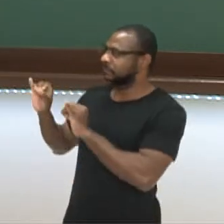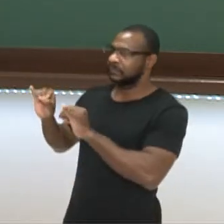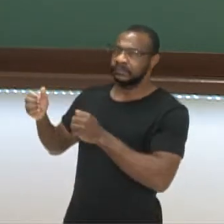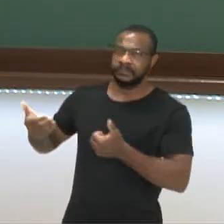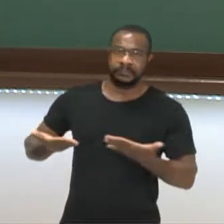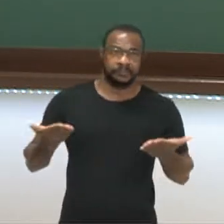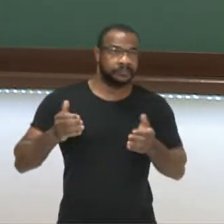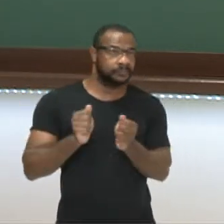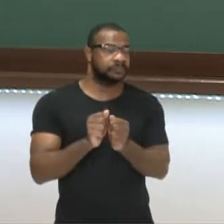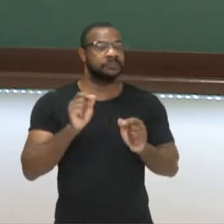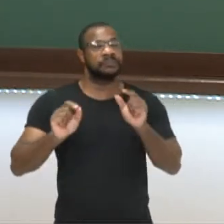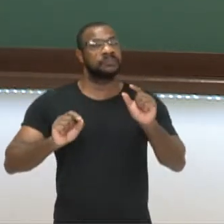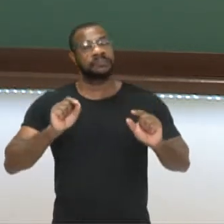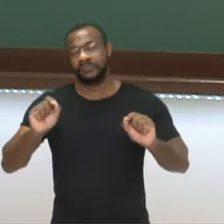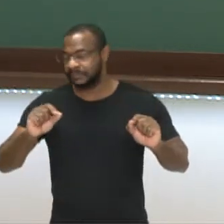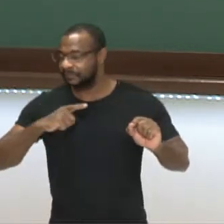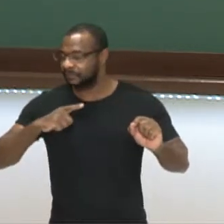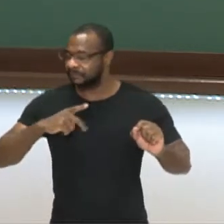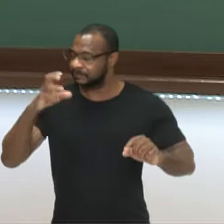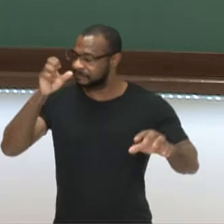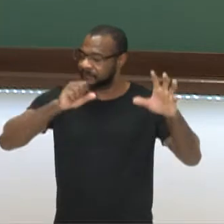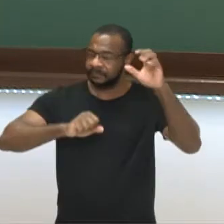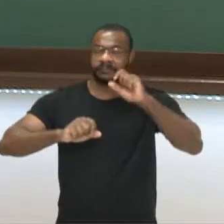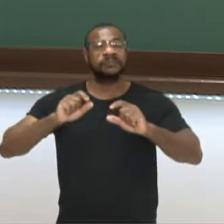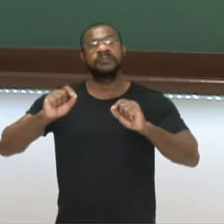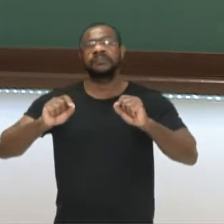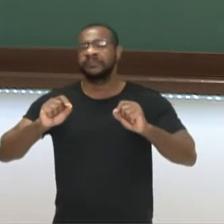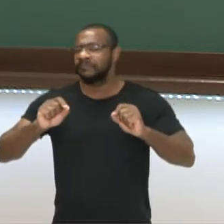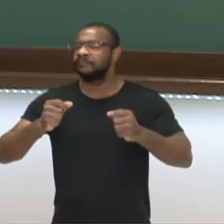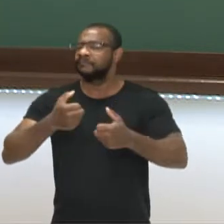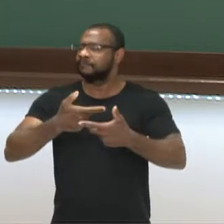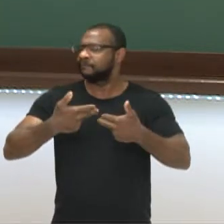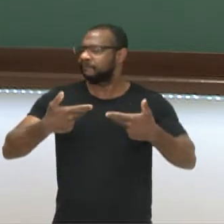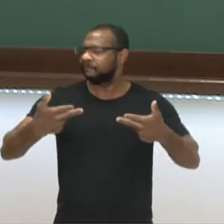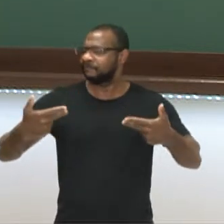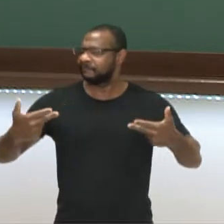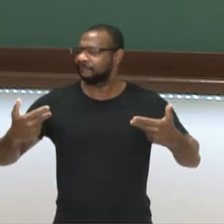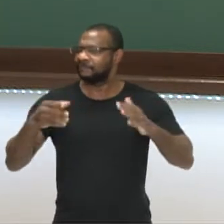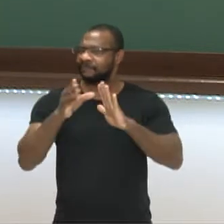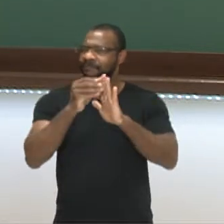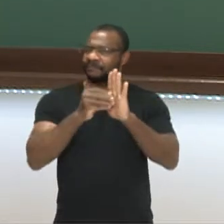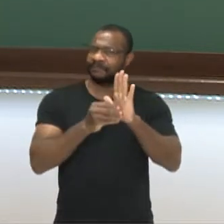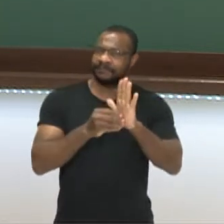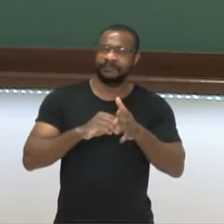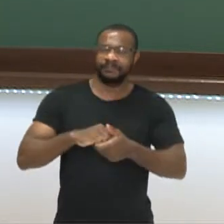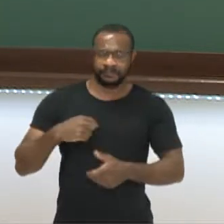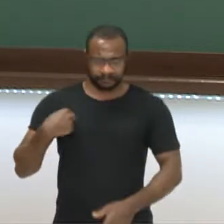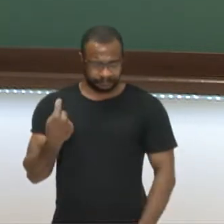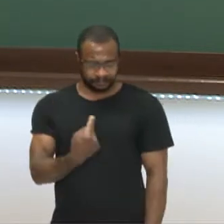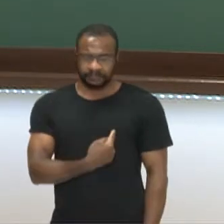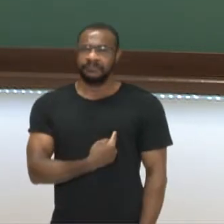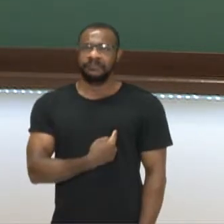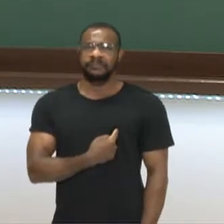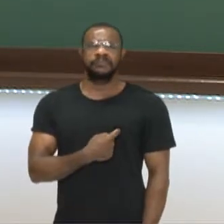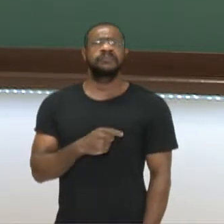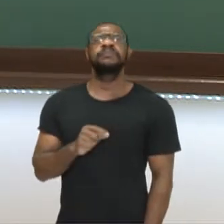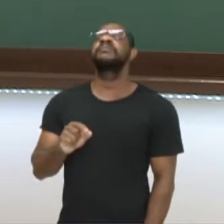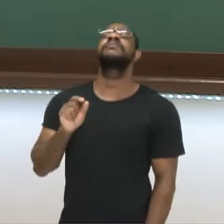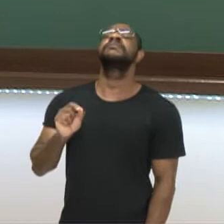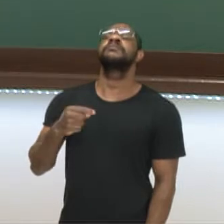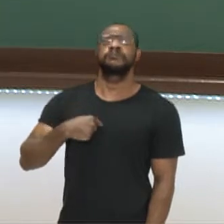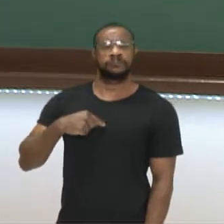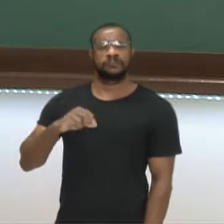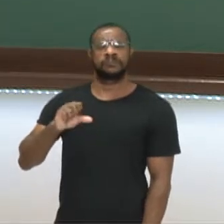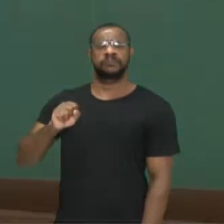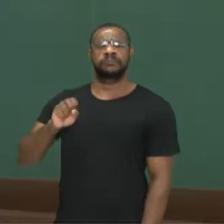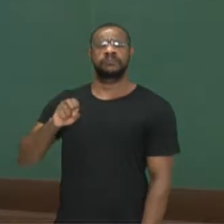vamos juntos aprender bastante sobre nós. Sim, quem sou eu?